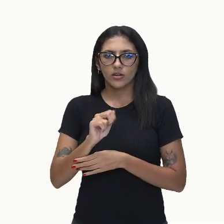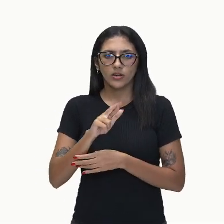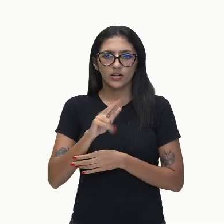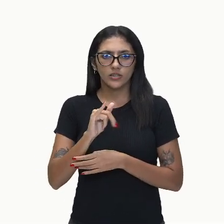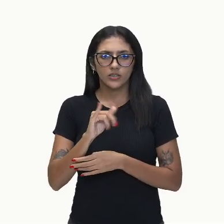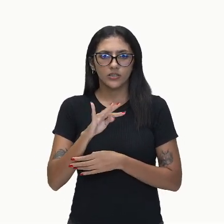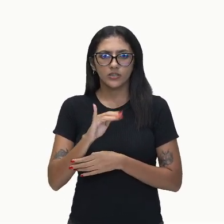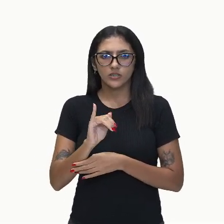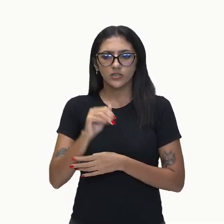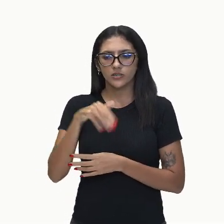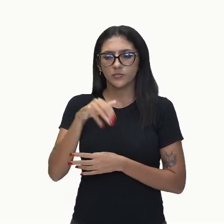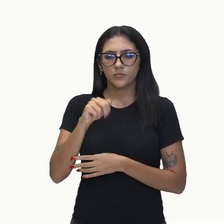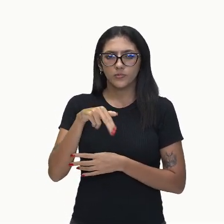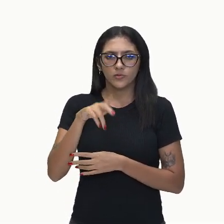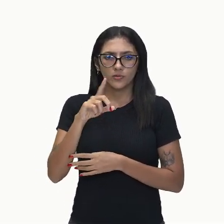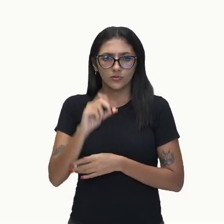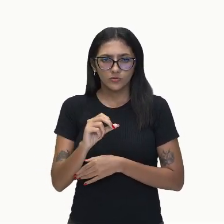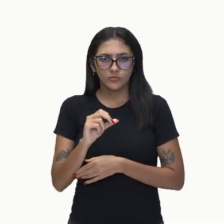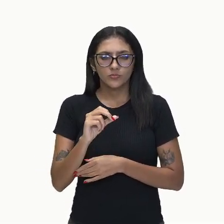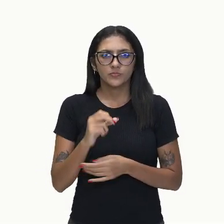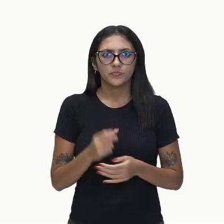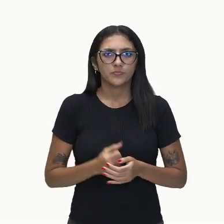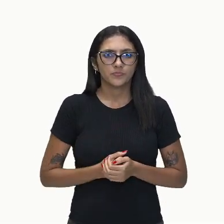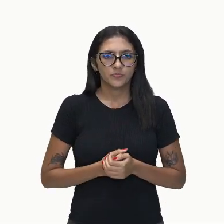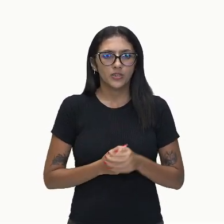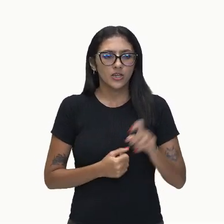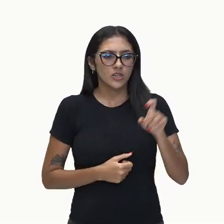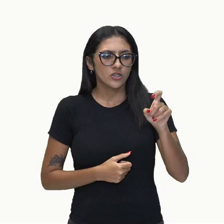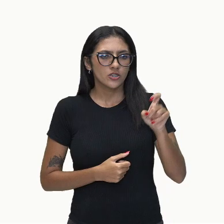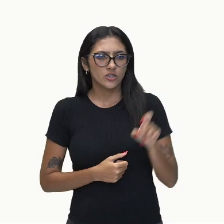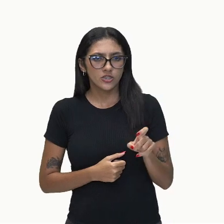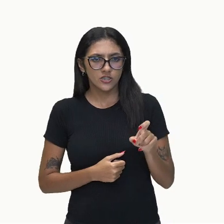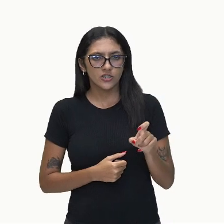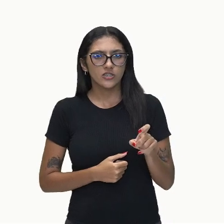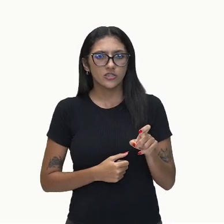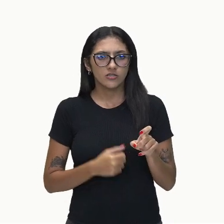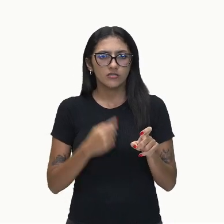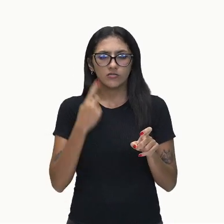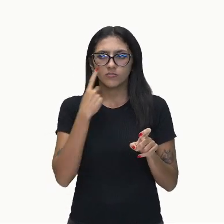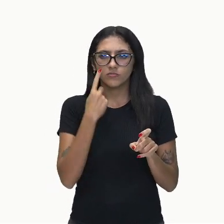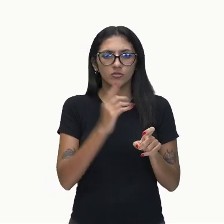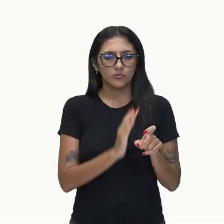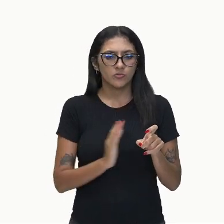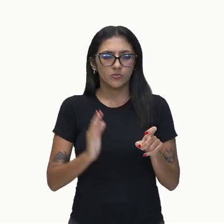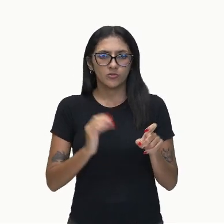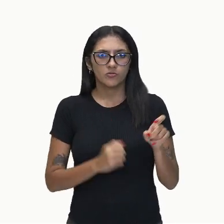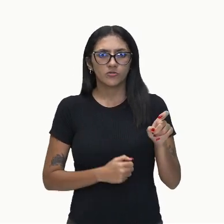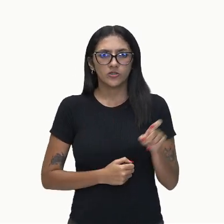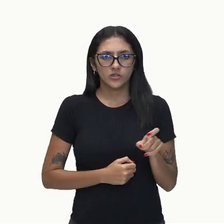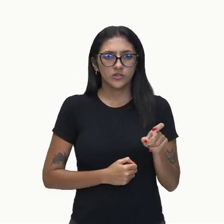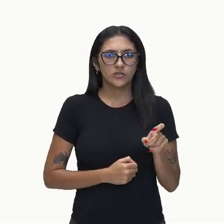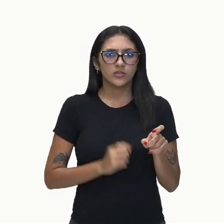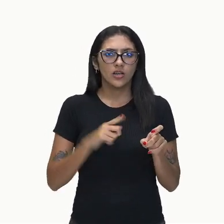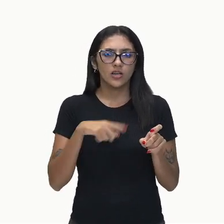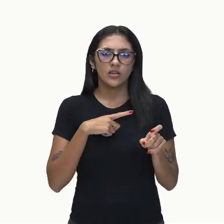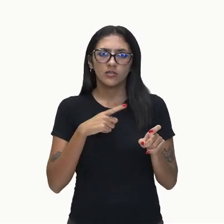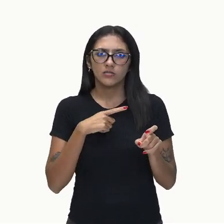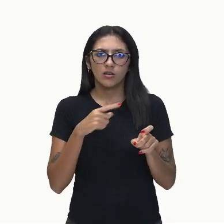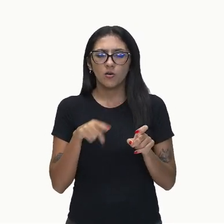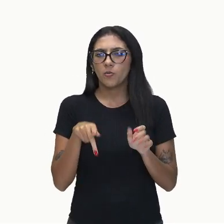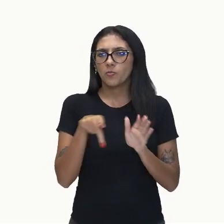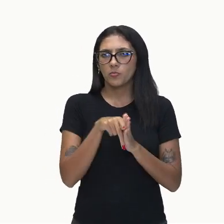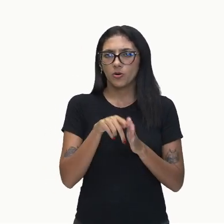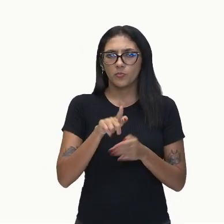logaritmando. E X, que é esse carinha aqui, é o logaritmo em si,